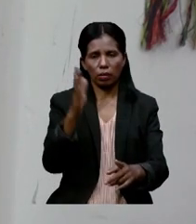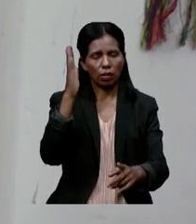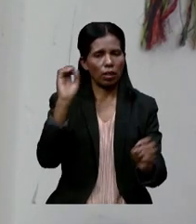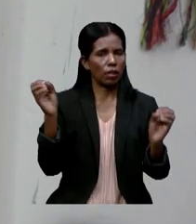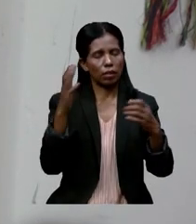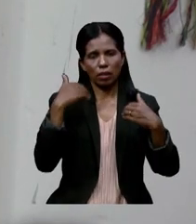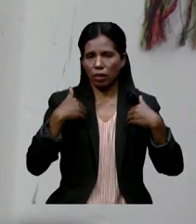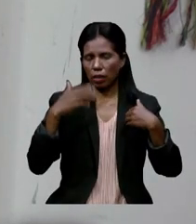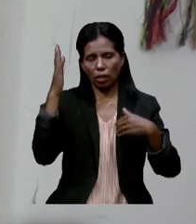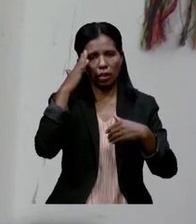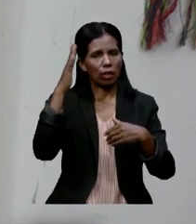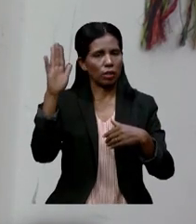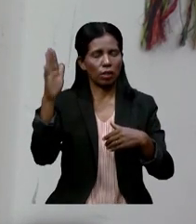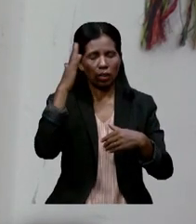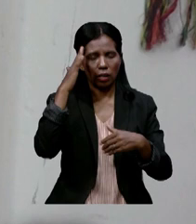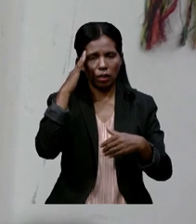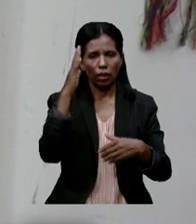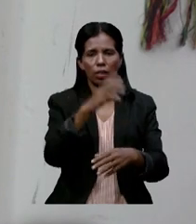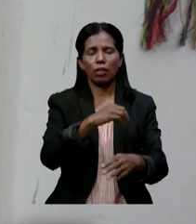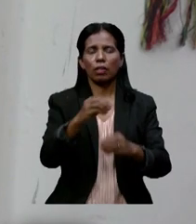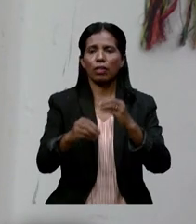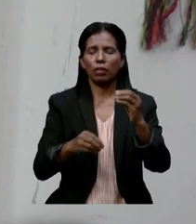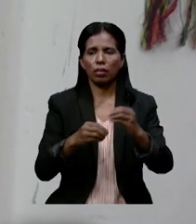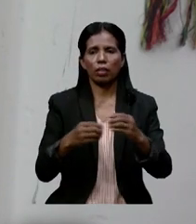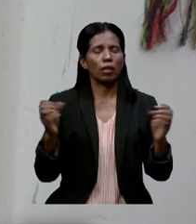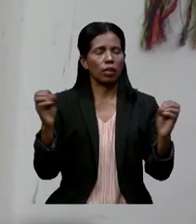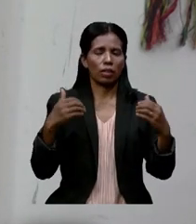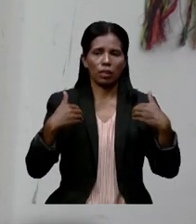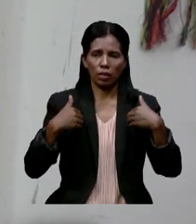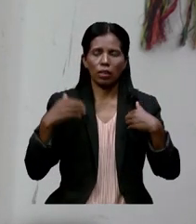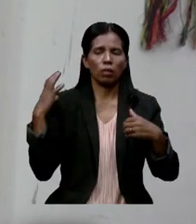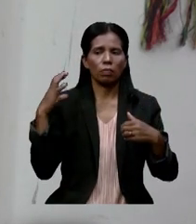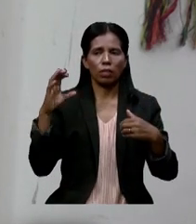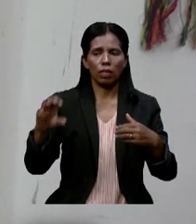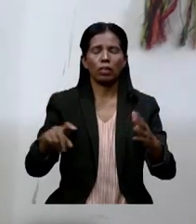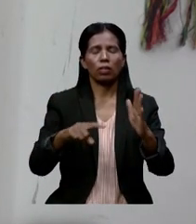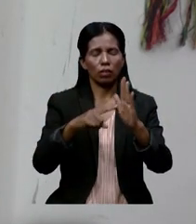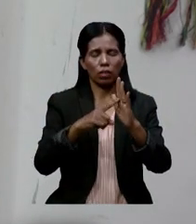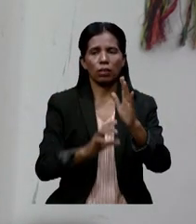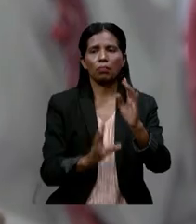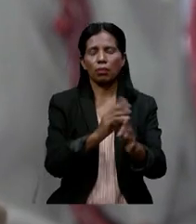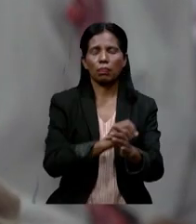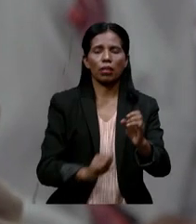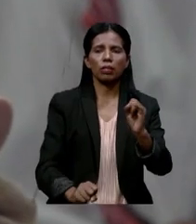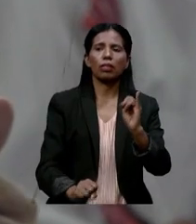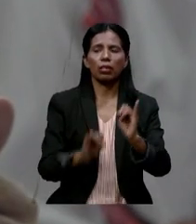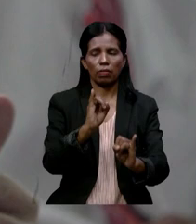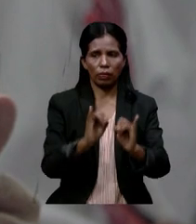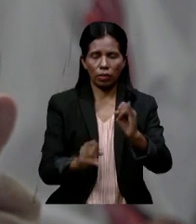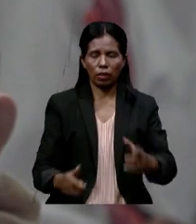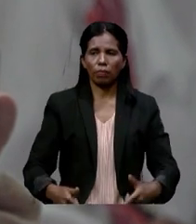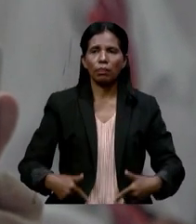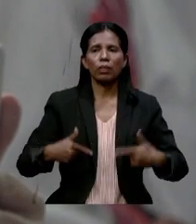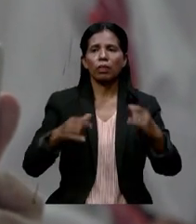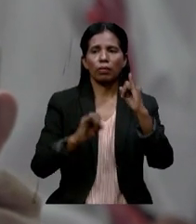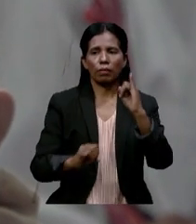conhecimento, por falta de competências para estarem de pé nos seus próprios pés.